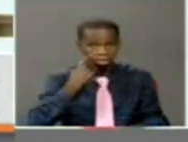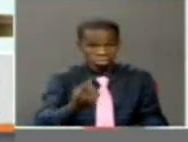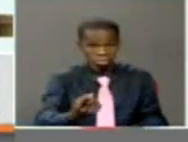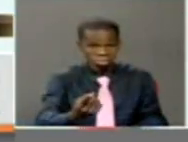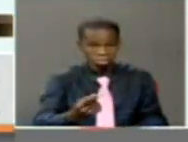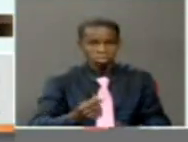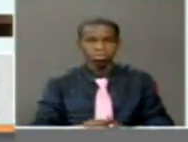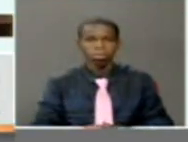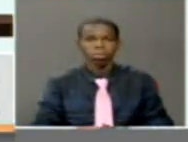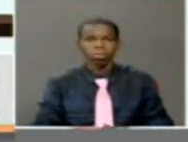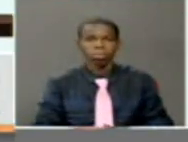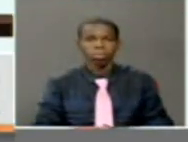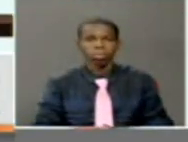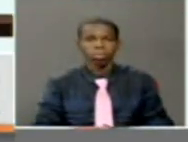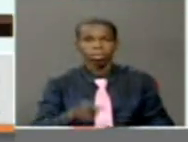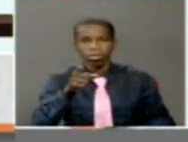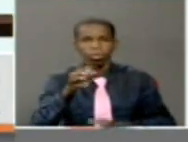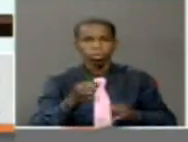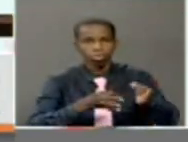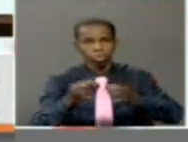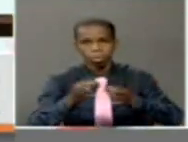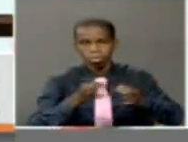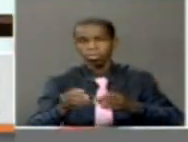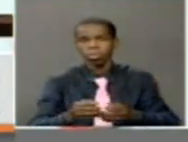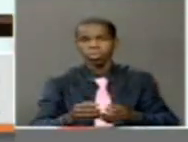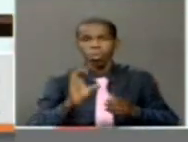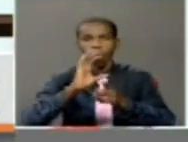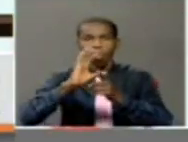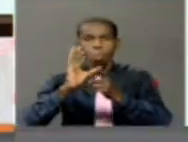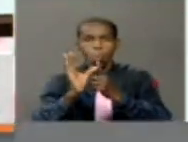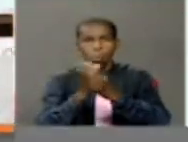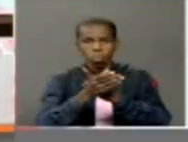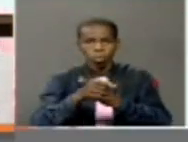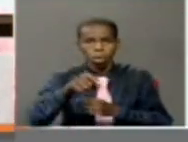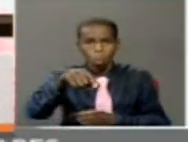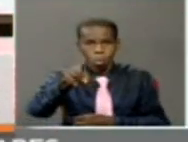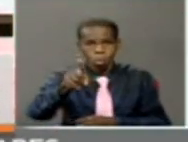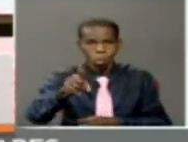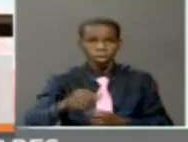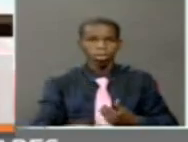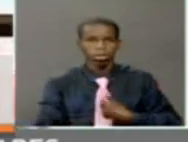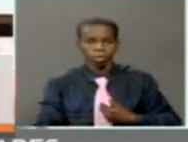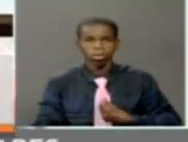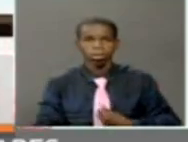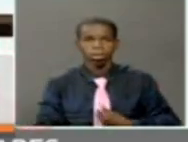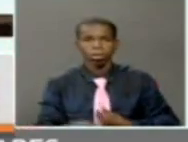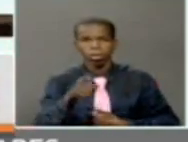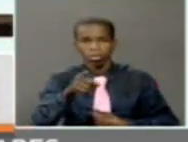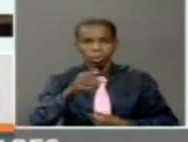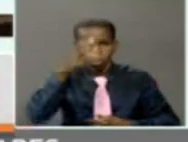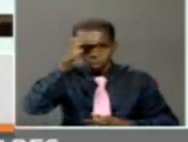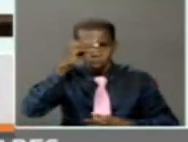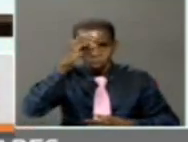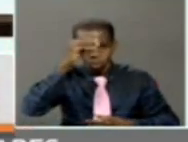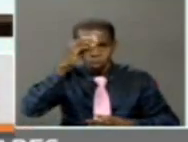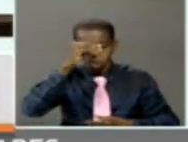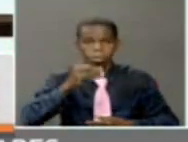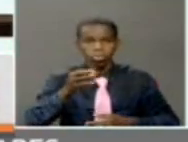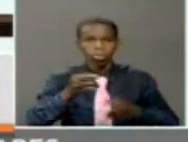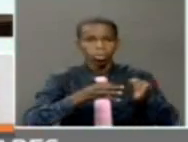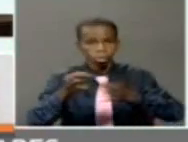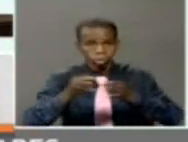Sem ritual, tem tido mesmo problemas, porque é preciso andar com o historiador, e o historiador